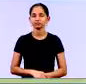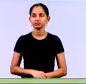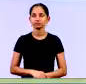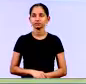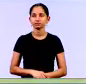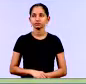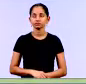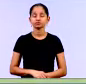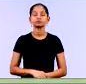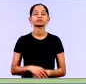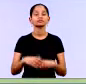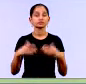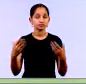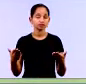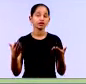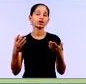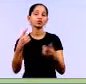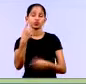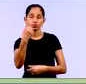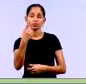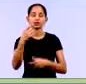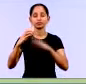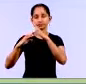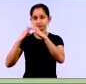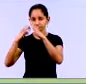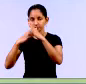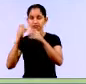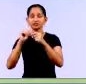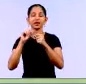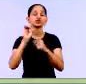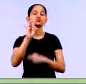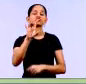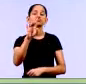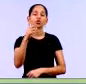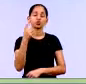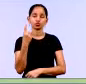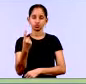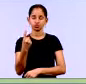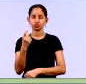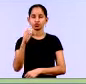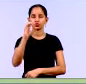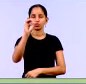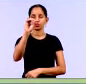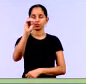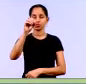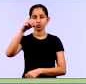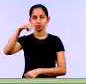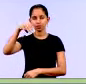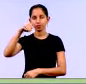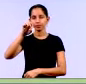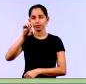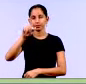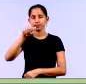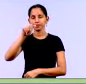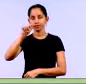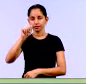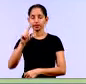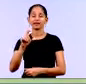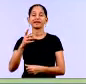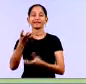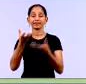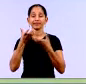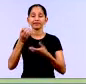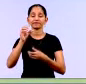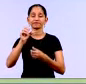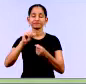Professor, uma determinada empresa industrial produz um único produto, o ômega. A empresa estima produzir